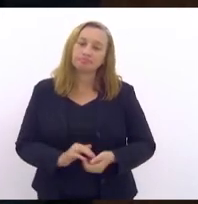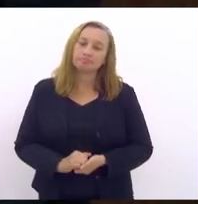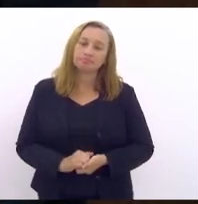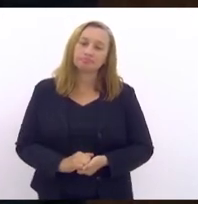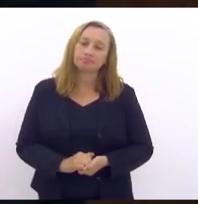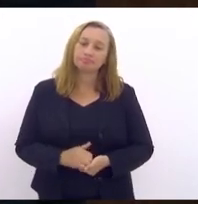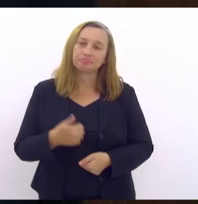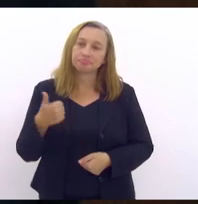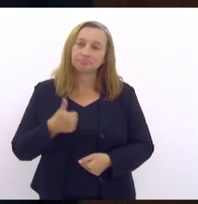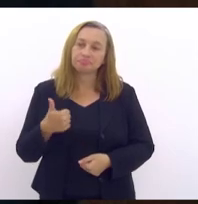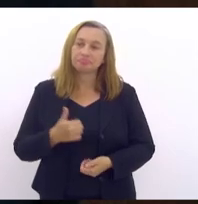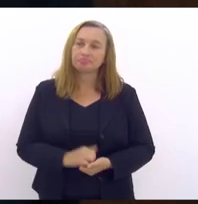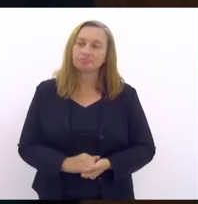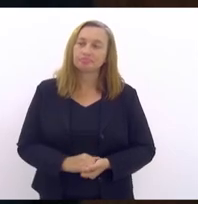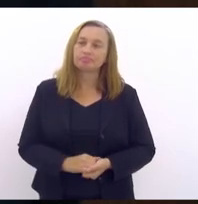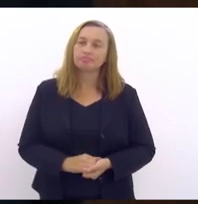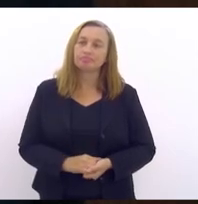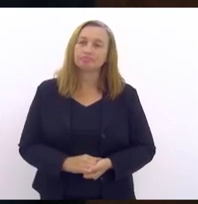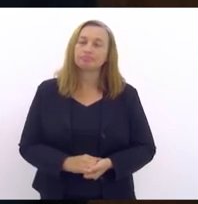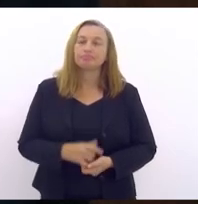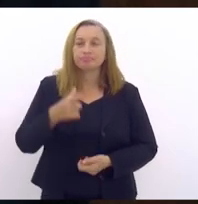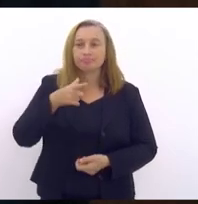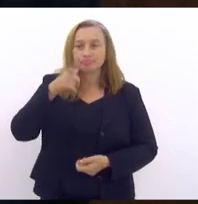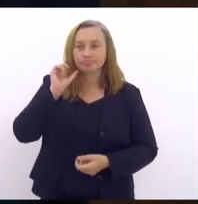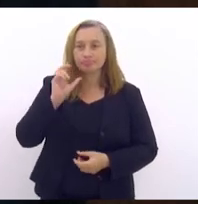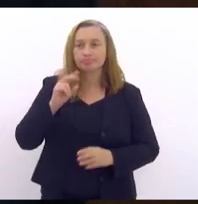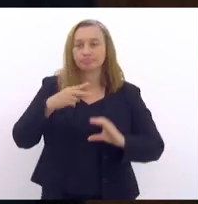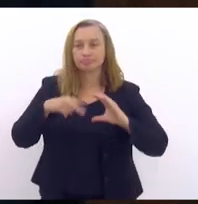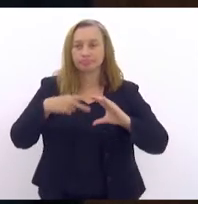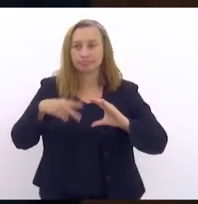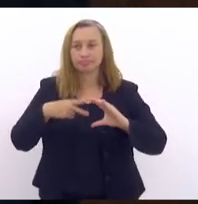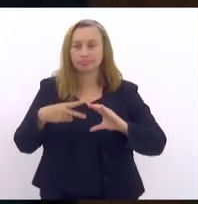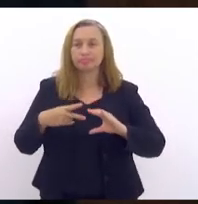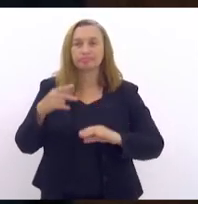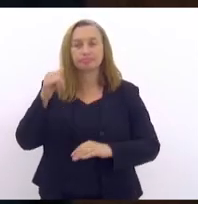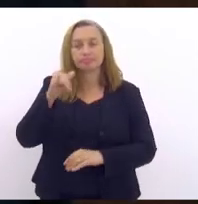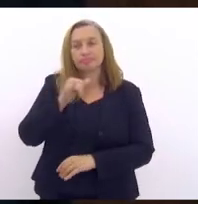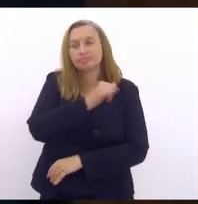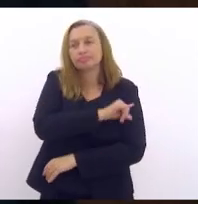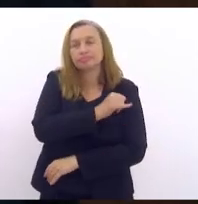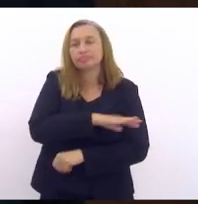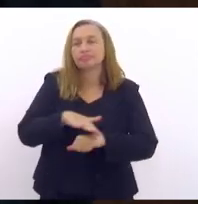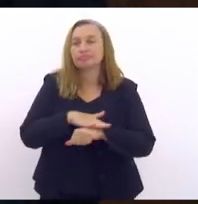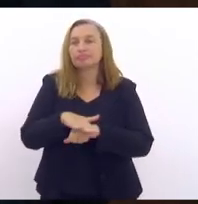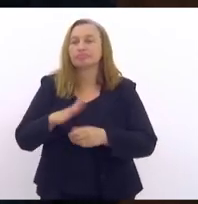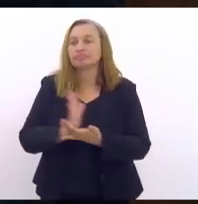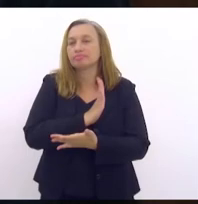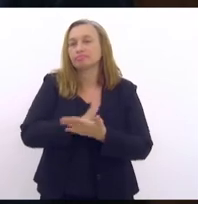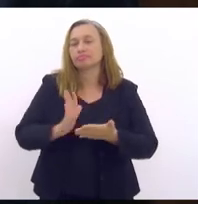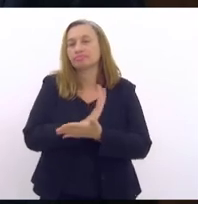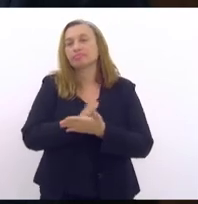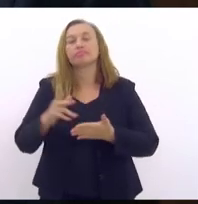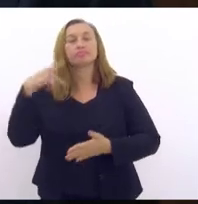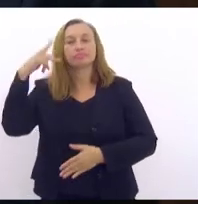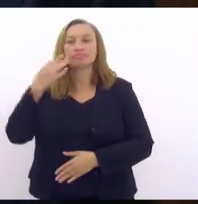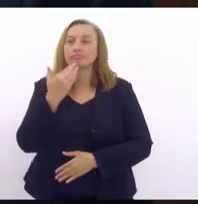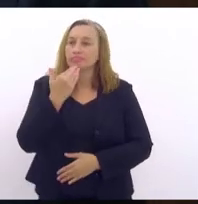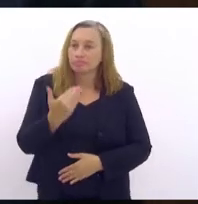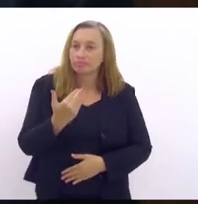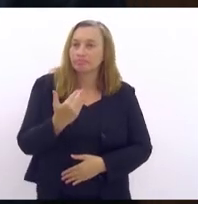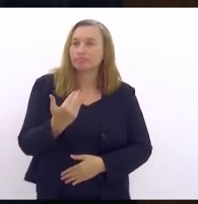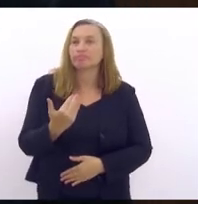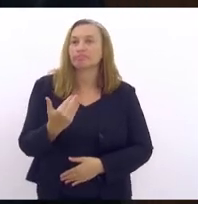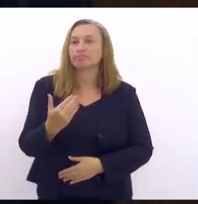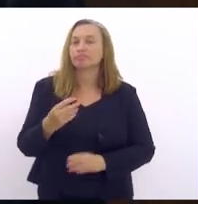Primeiro, nós tivemos ontem na Câmara dos Vereadores do Rio de Janeiro, conversamos com alguns vereadores, pedimos, inclusive,